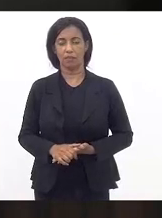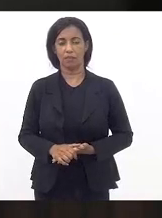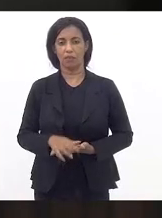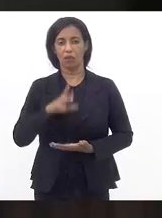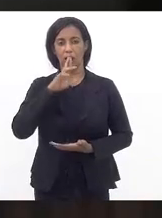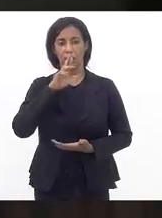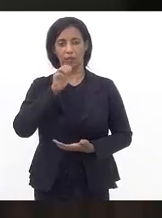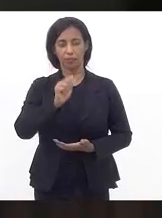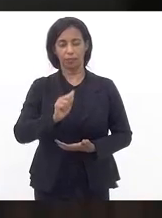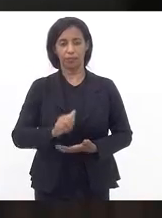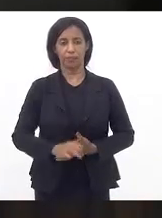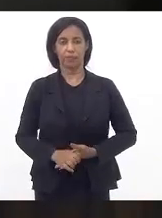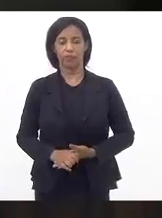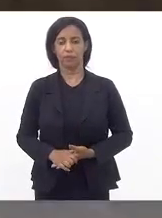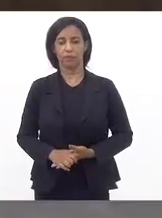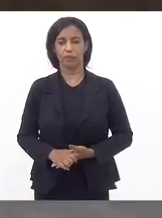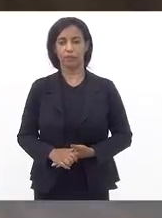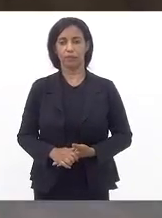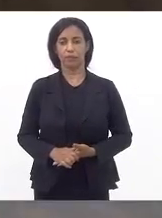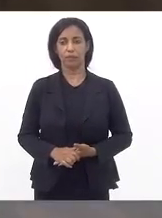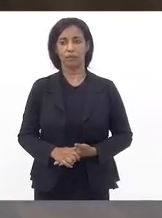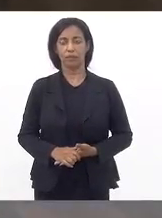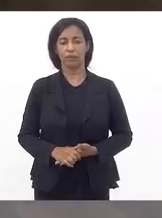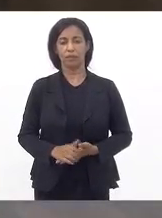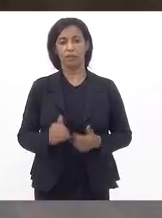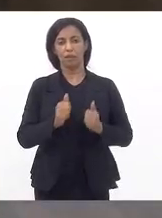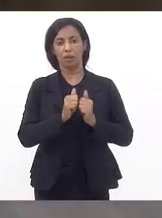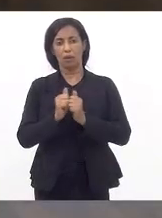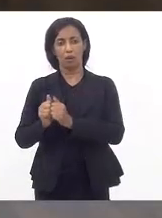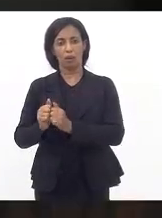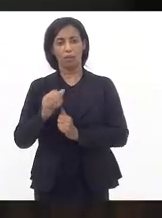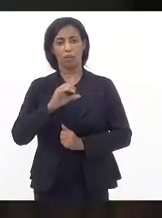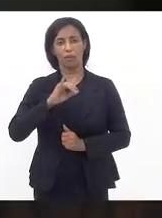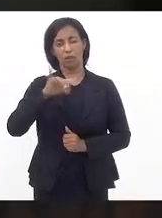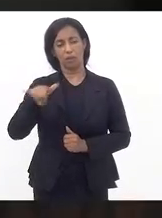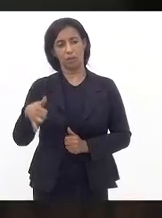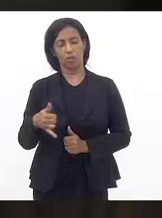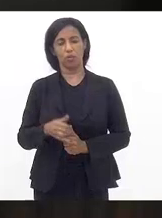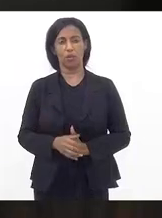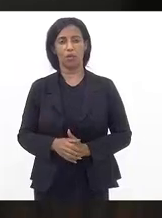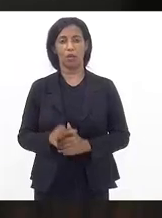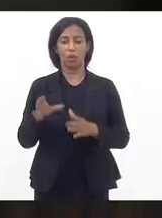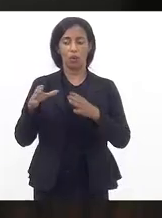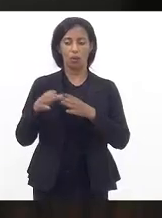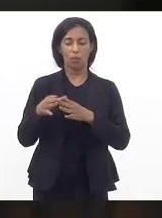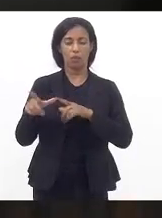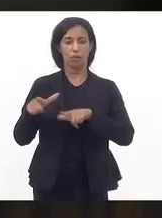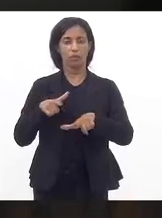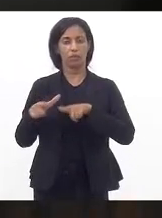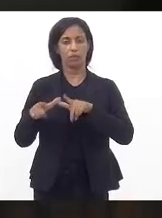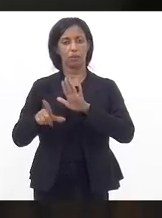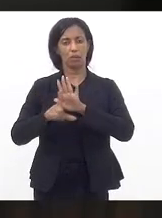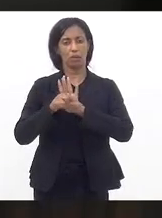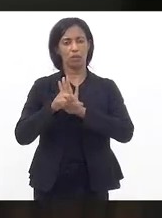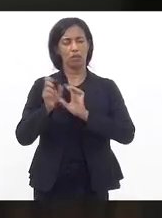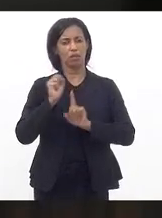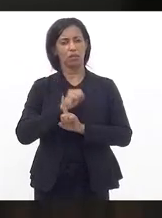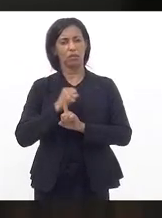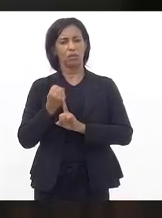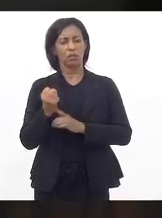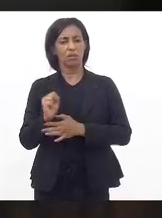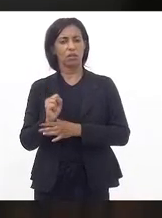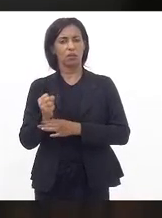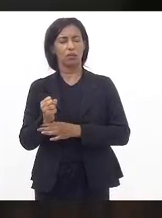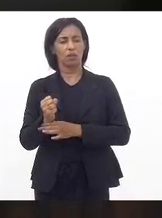Rodrigo Amorim acompanha o parecer da ccj será presente ela começou no trabalho legislação social e Seguridade